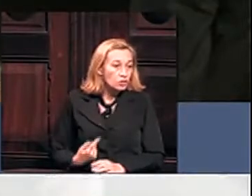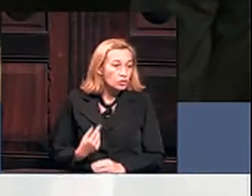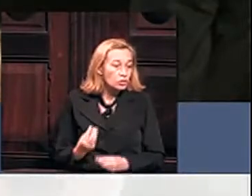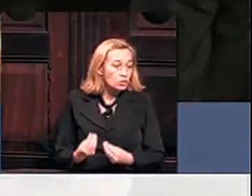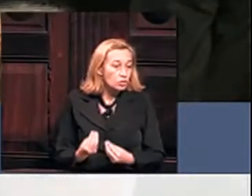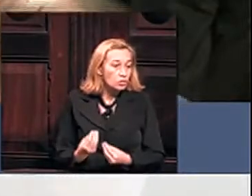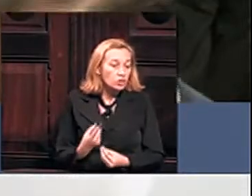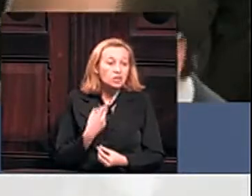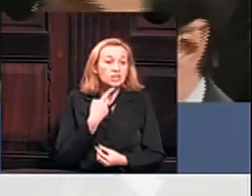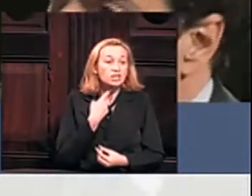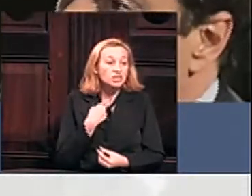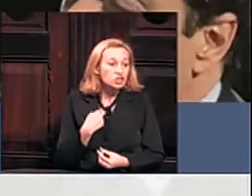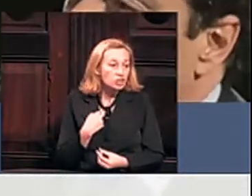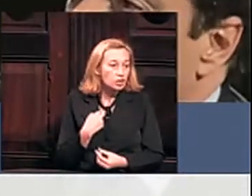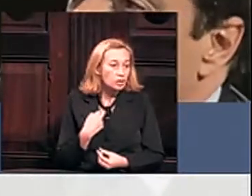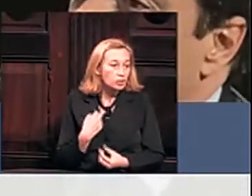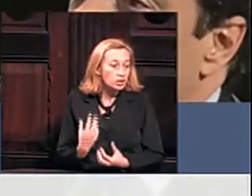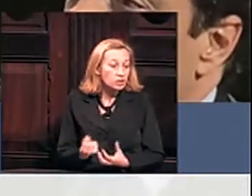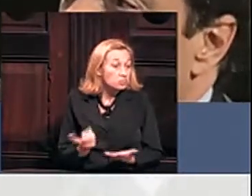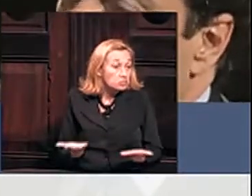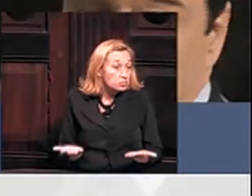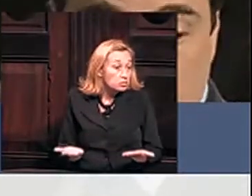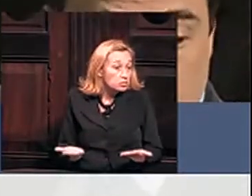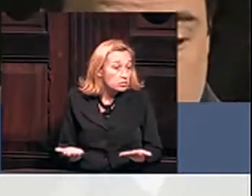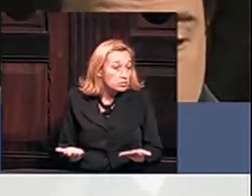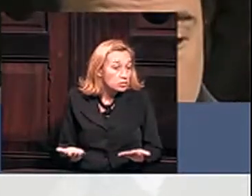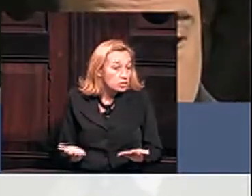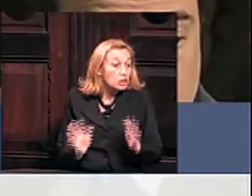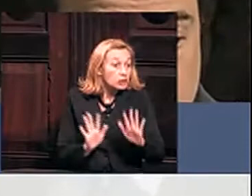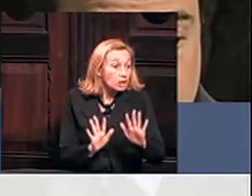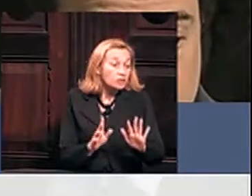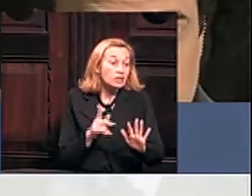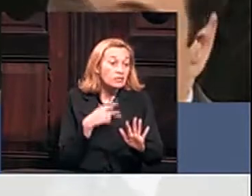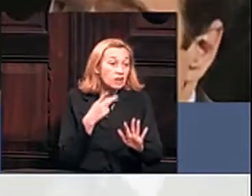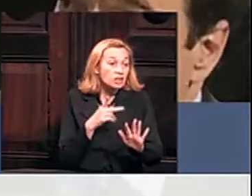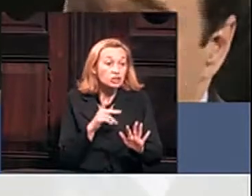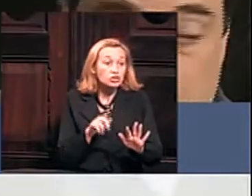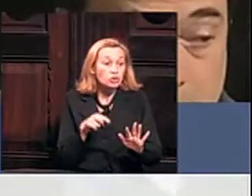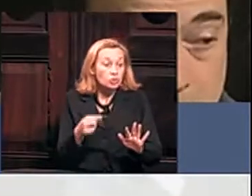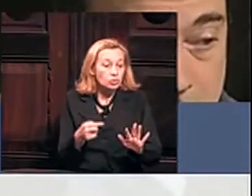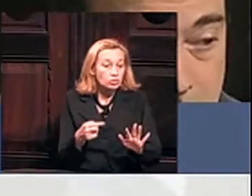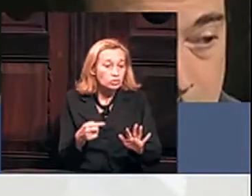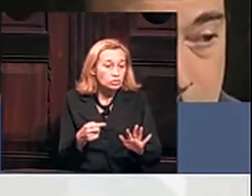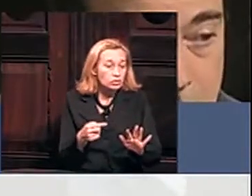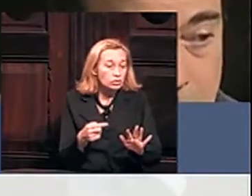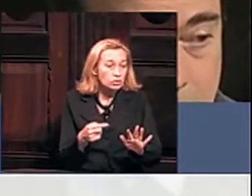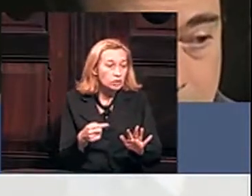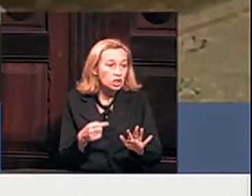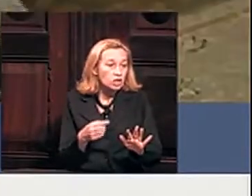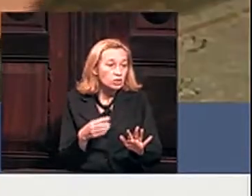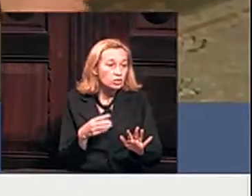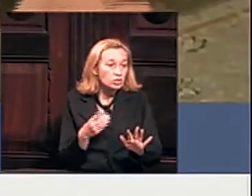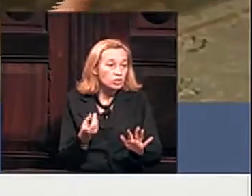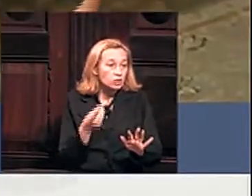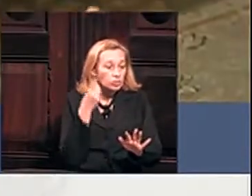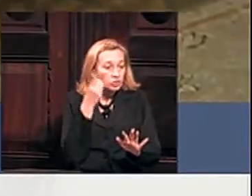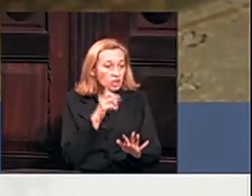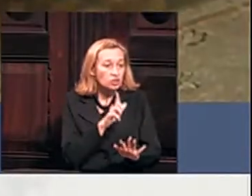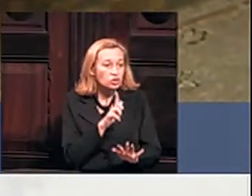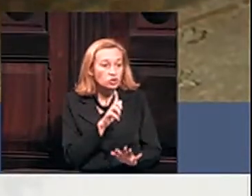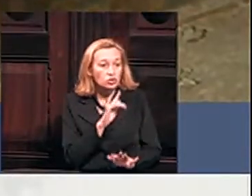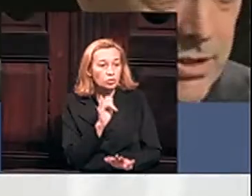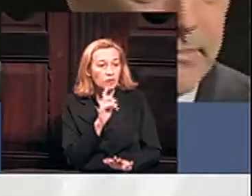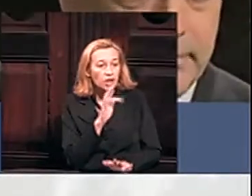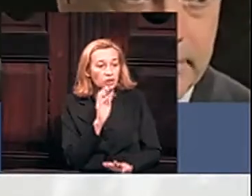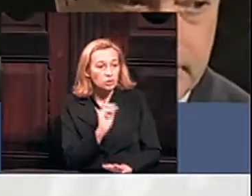concordou comigo de aprovar. Mas está falando, Freixo, o terceiro eixo. Mas não é essa a minha emenda. É do Gilberto, essa. Mas, eu sei, deputado,